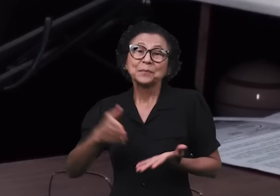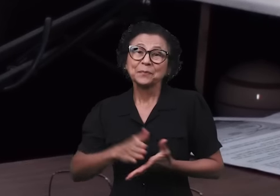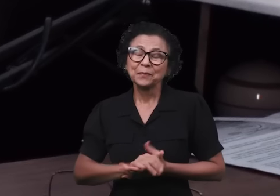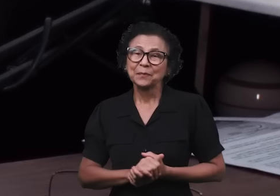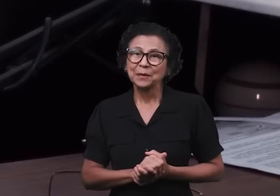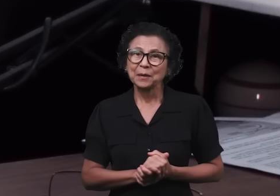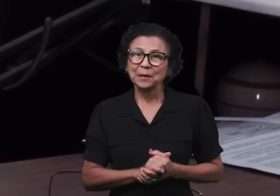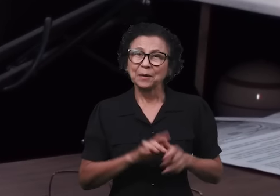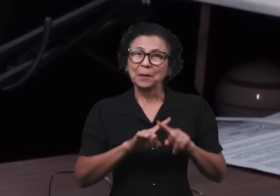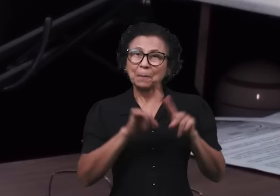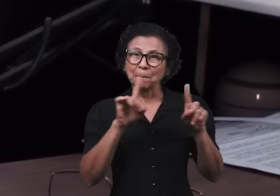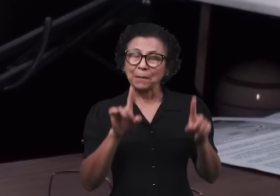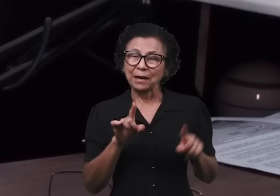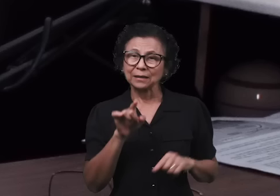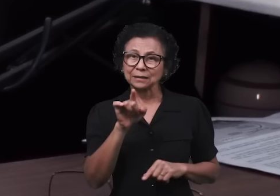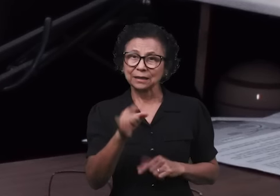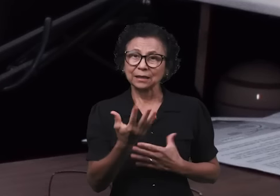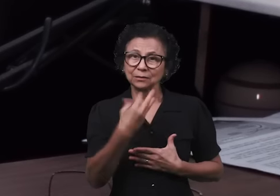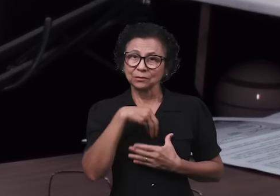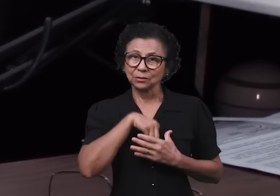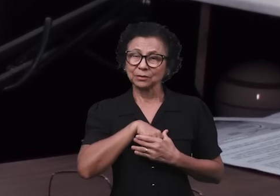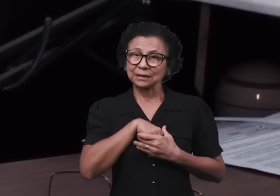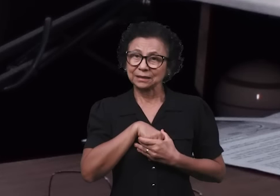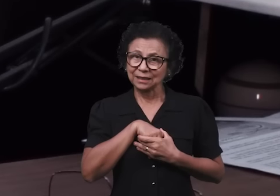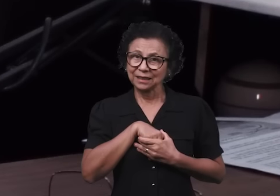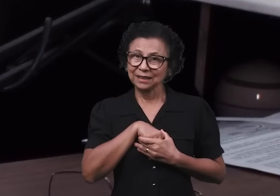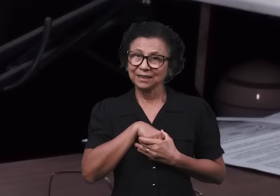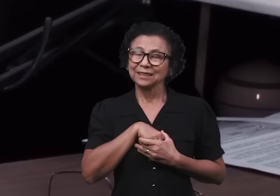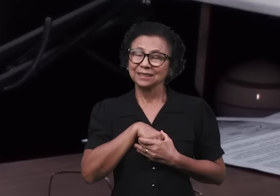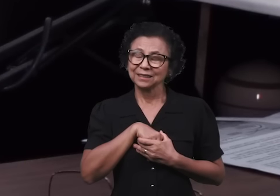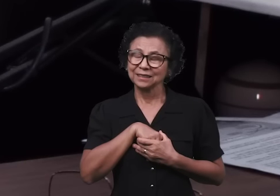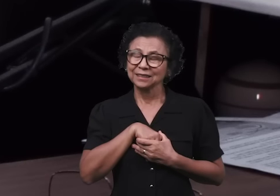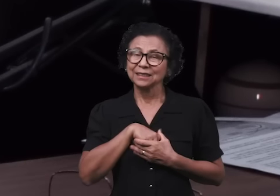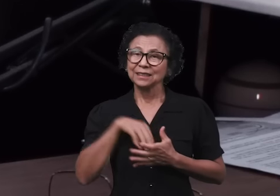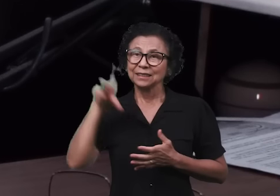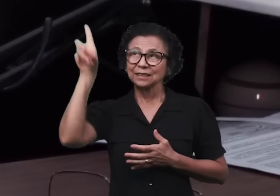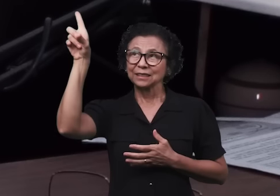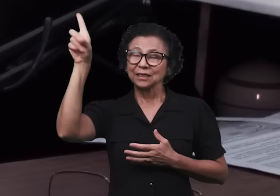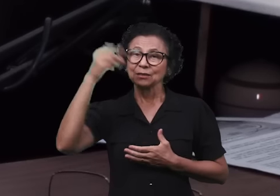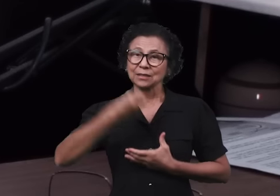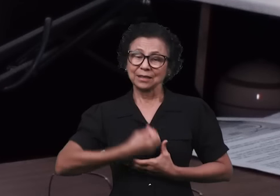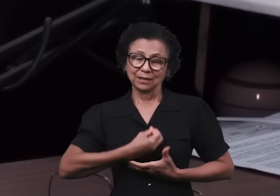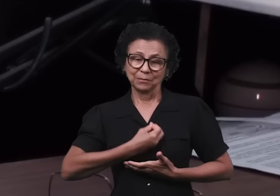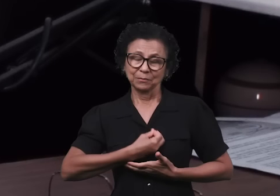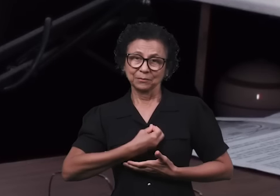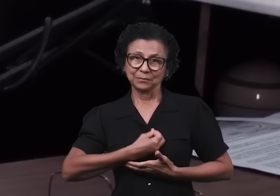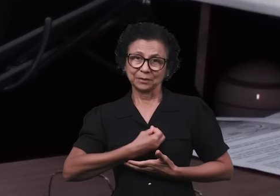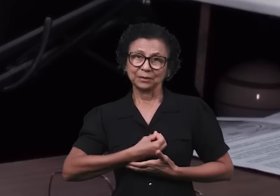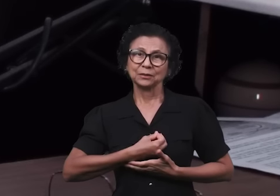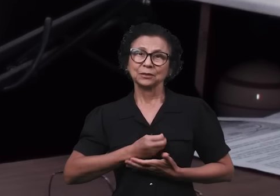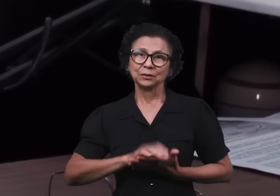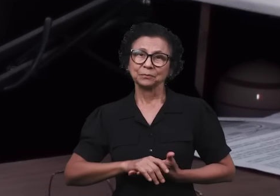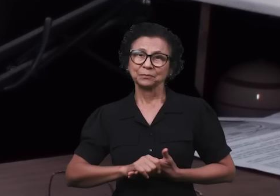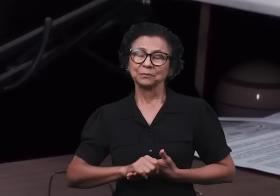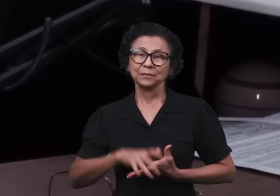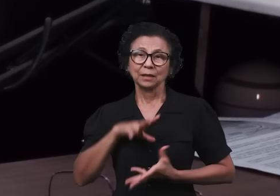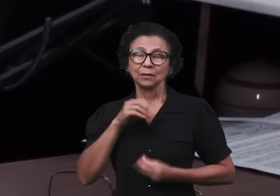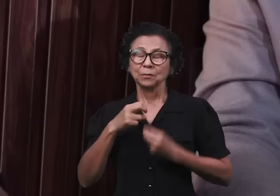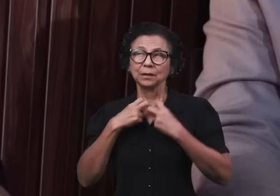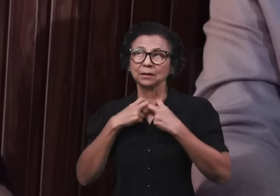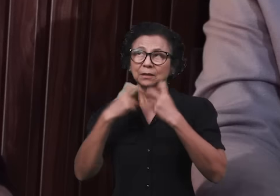uma partícula de Deus no coração do homem que clama pelo Deus vivo. Pastor